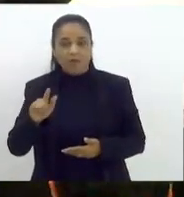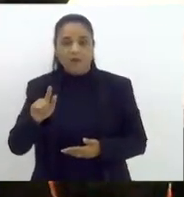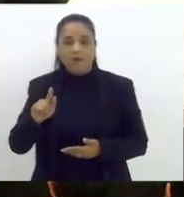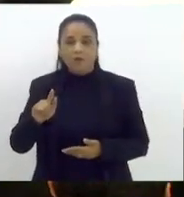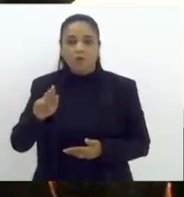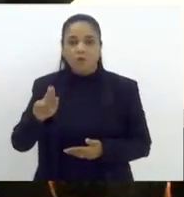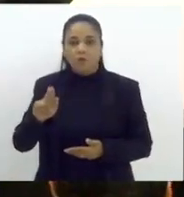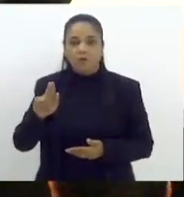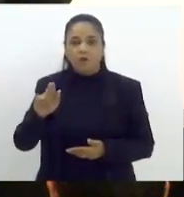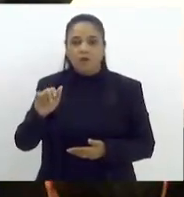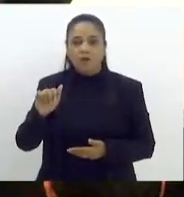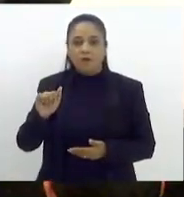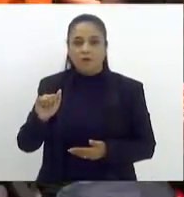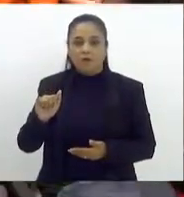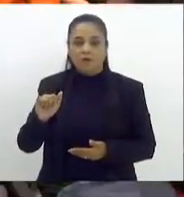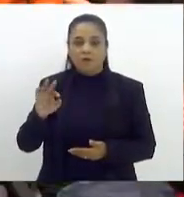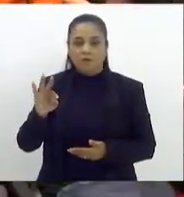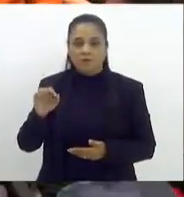Mc